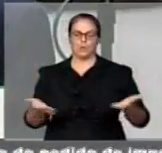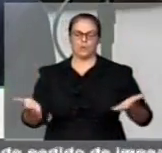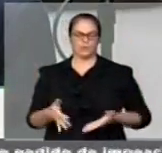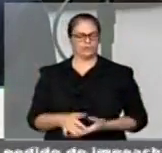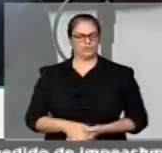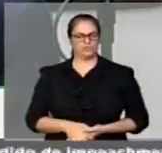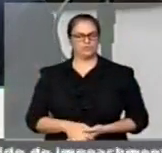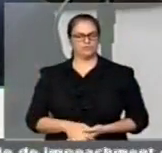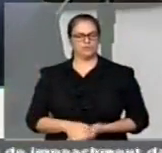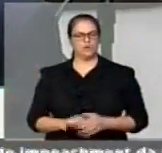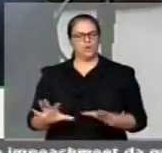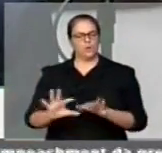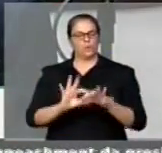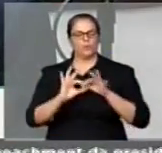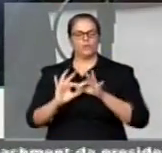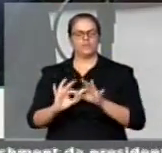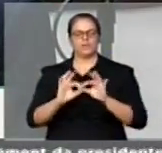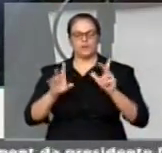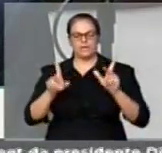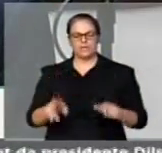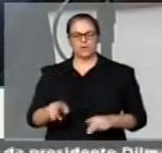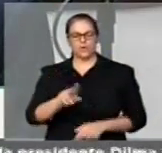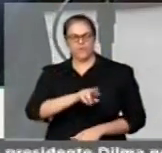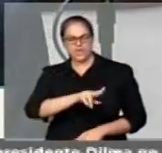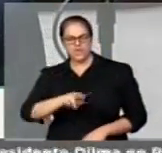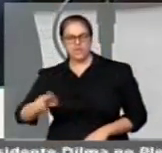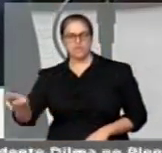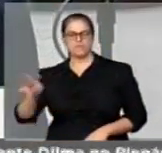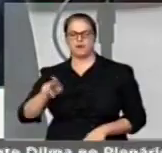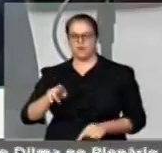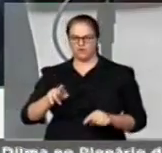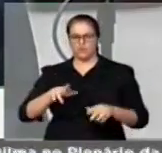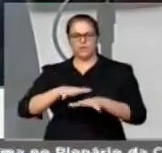dão as mãos, de forma irmanada, caminham pelas ruas